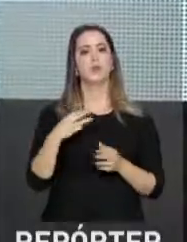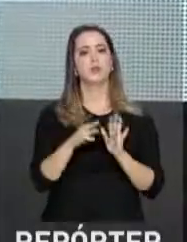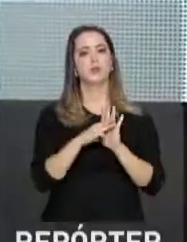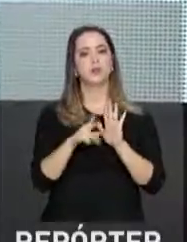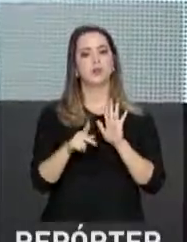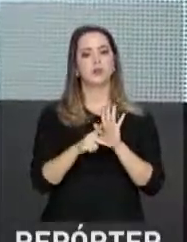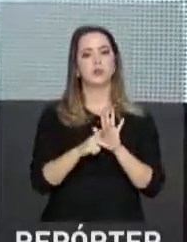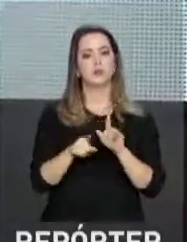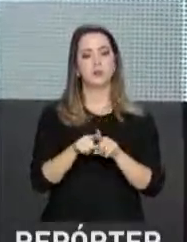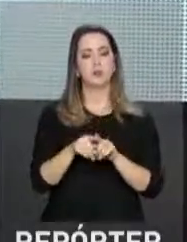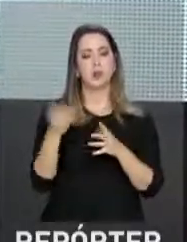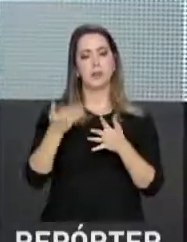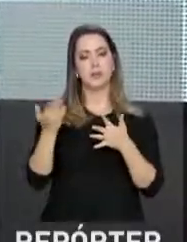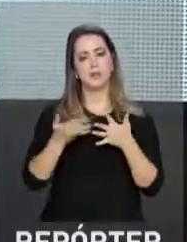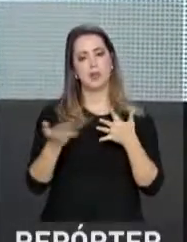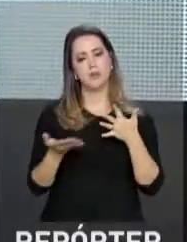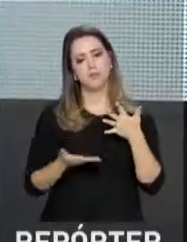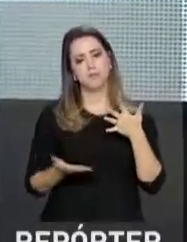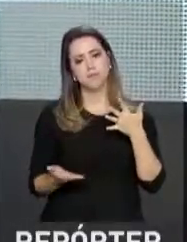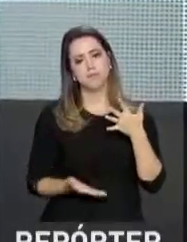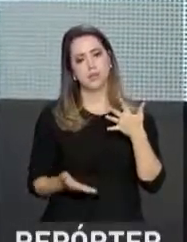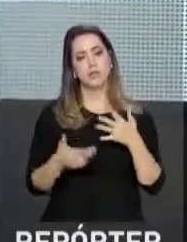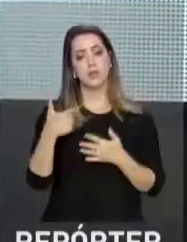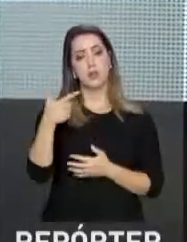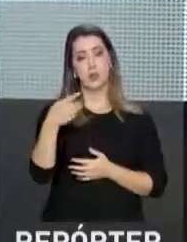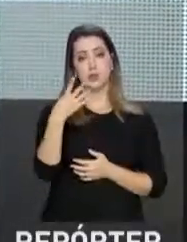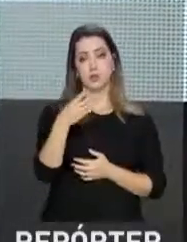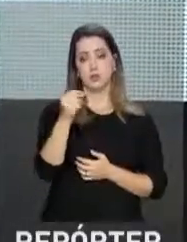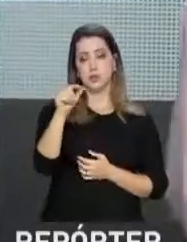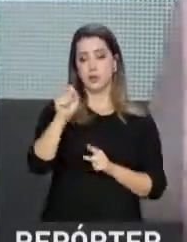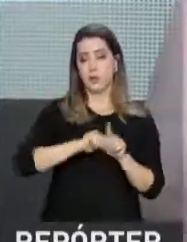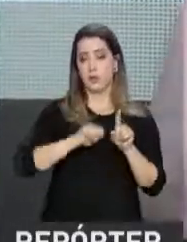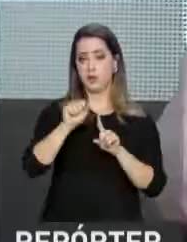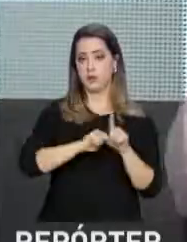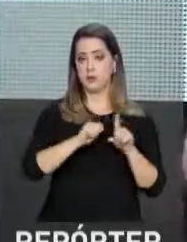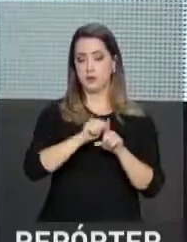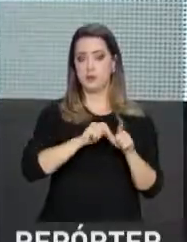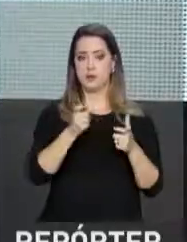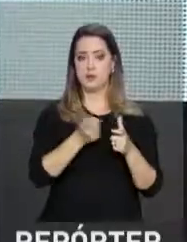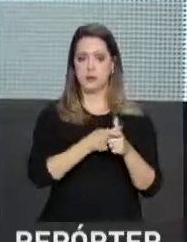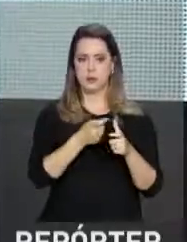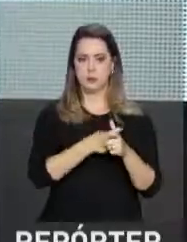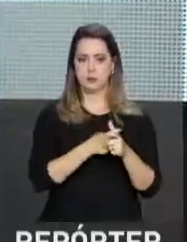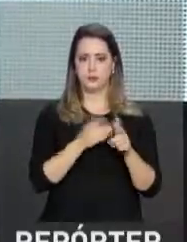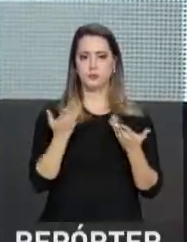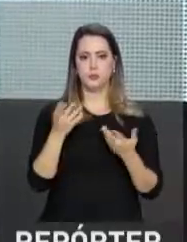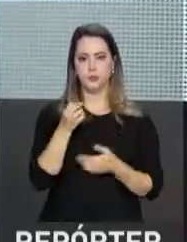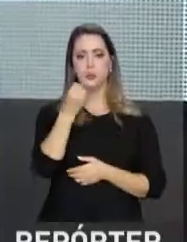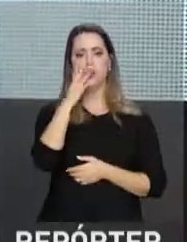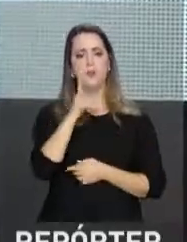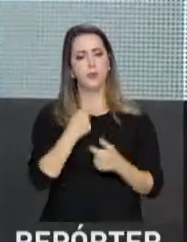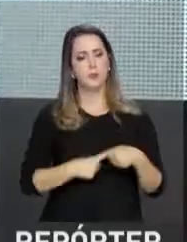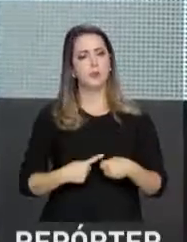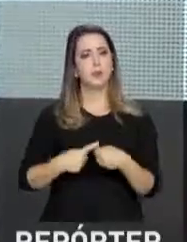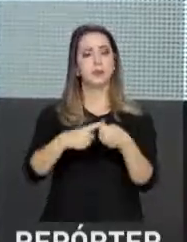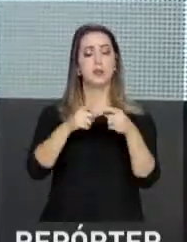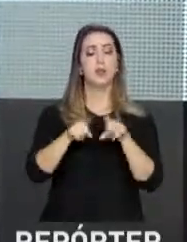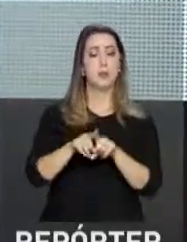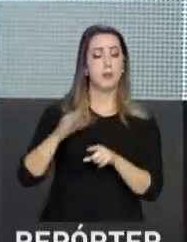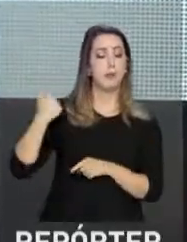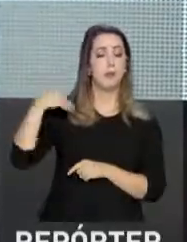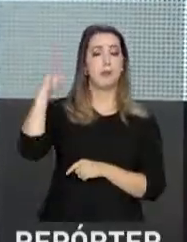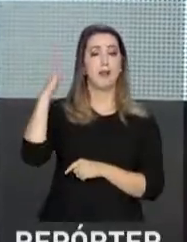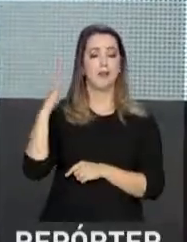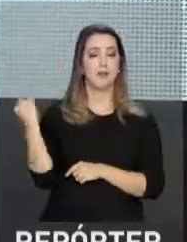em 240 meses o débito previdenciário. É claro que isso foi útil para os municípios, mas mais